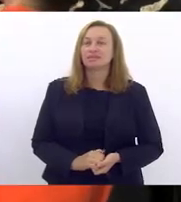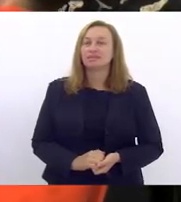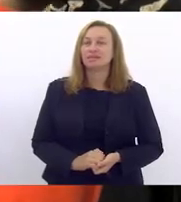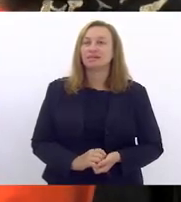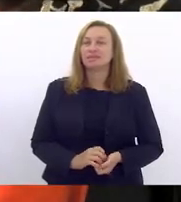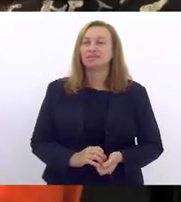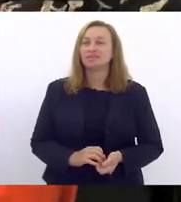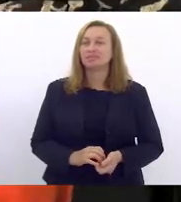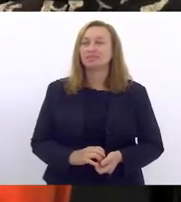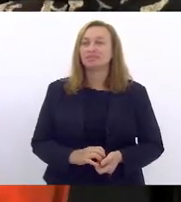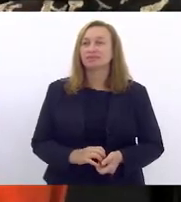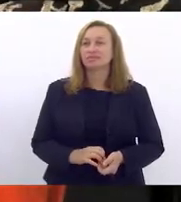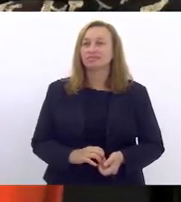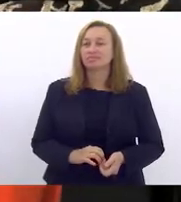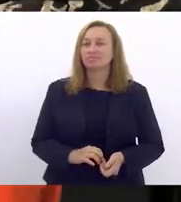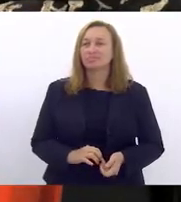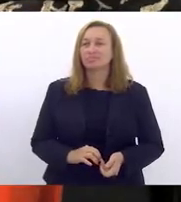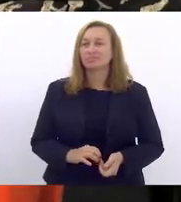Eu falo direto? Essa?